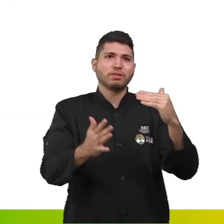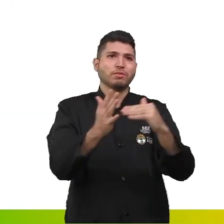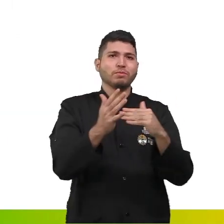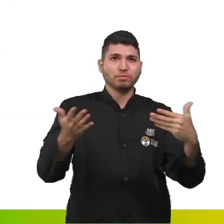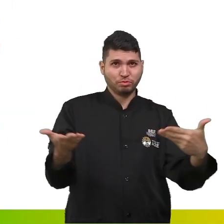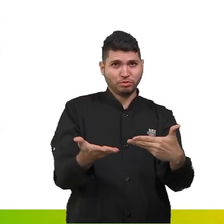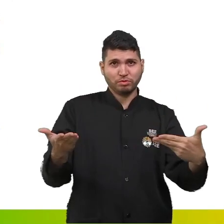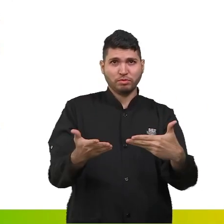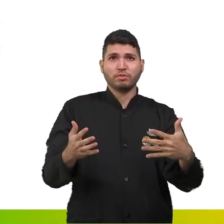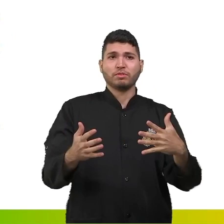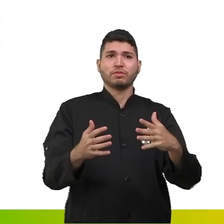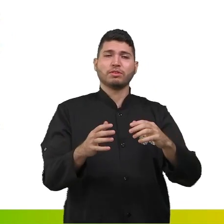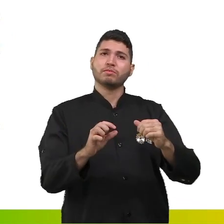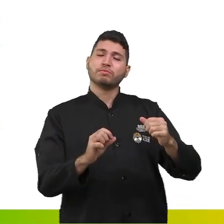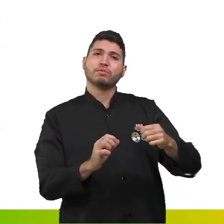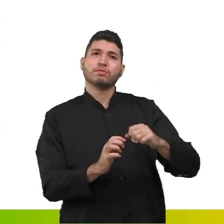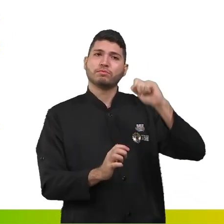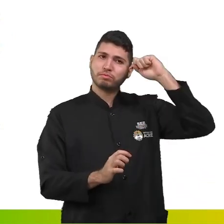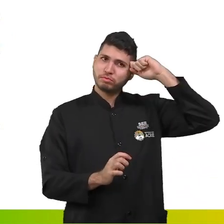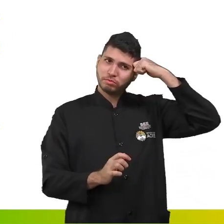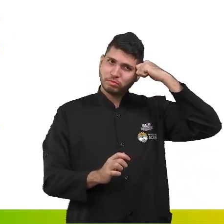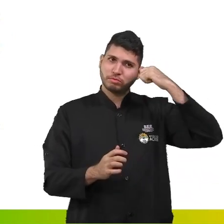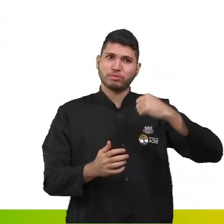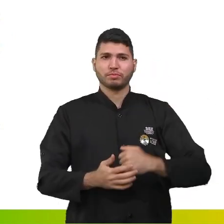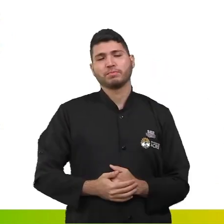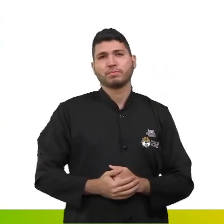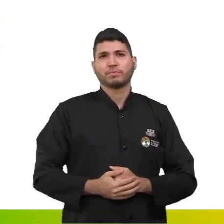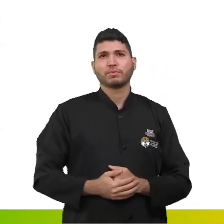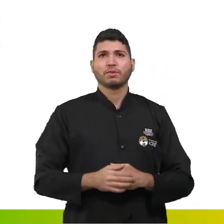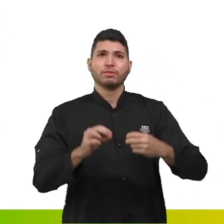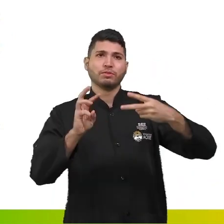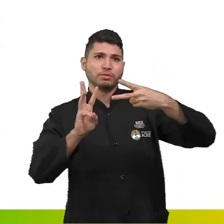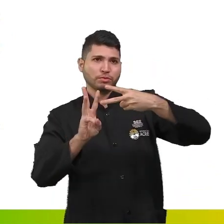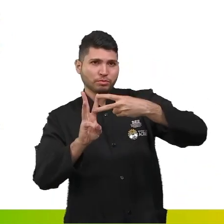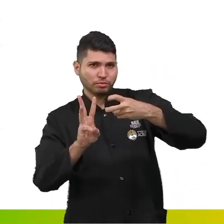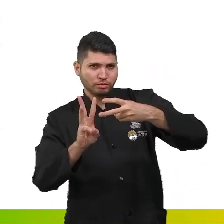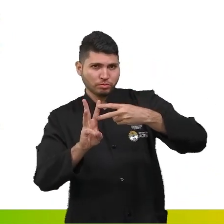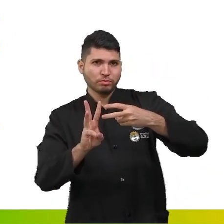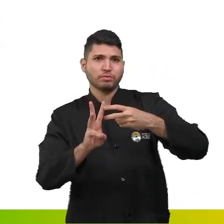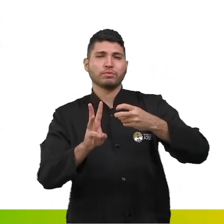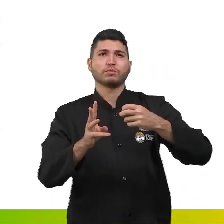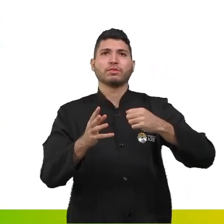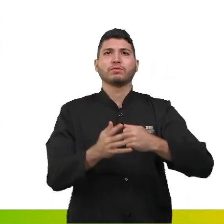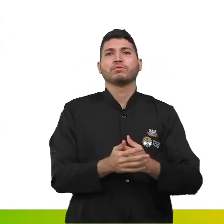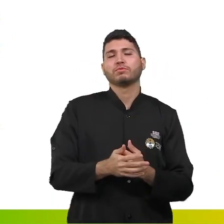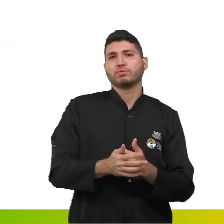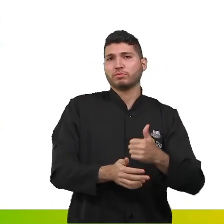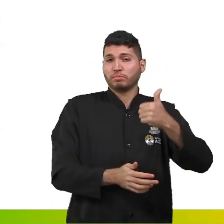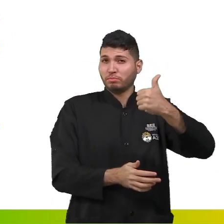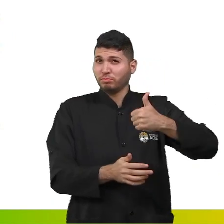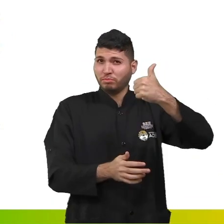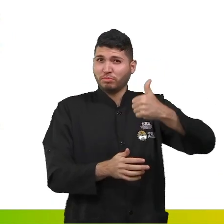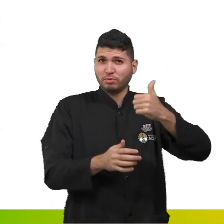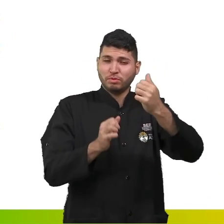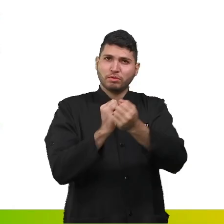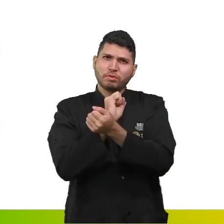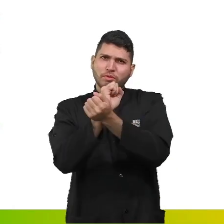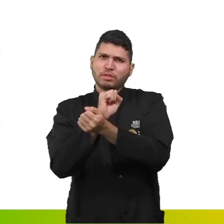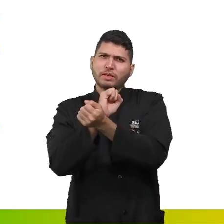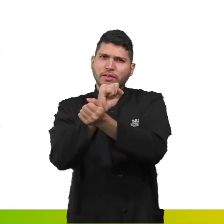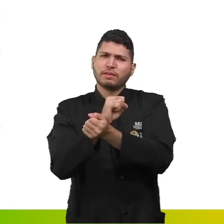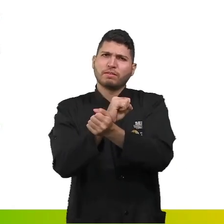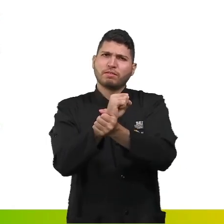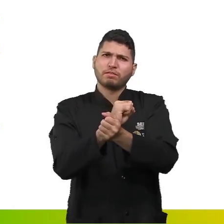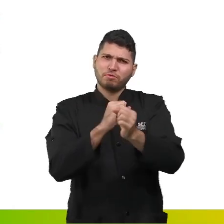Alunos, os povos originários, os povos indígenas, que foram os primeiros a serem escravizados, resistiram à